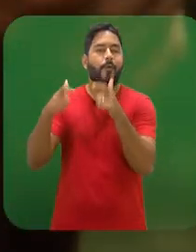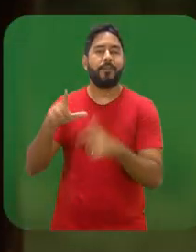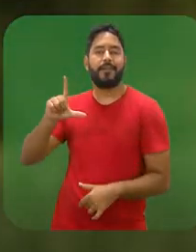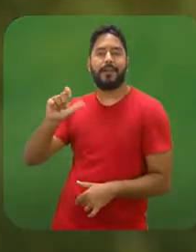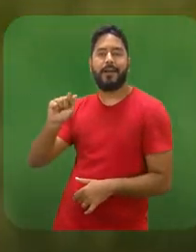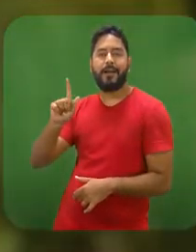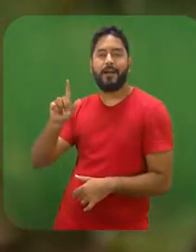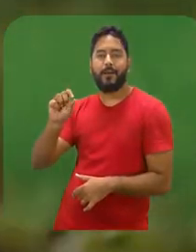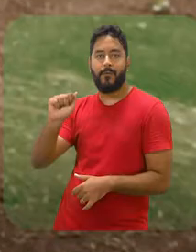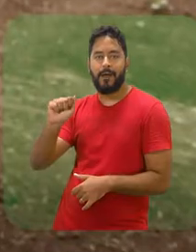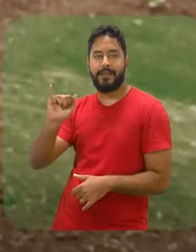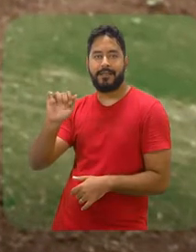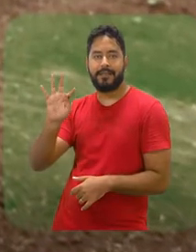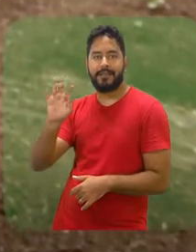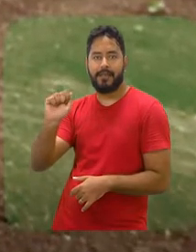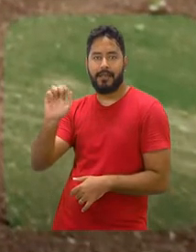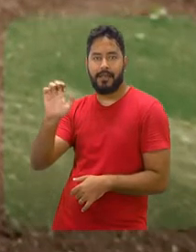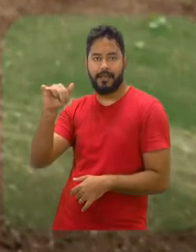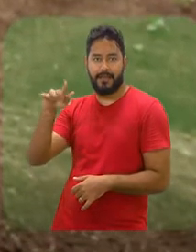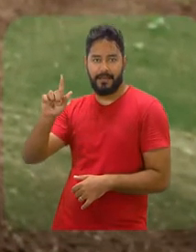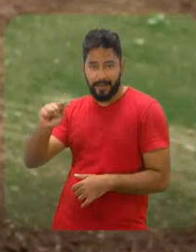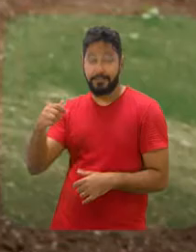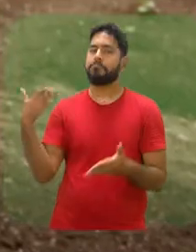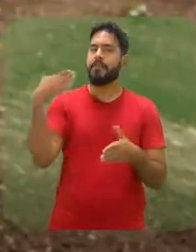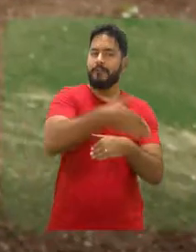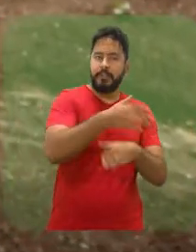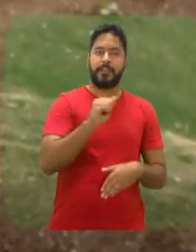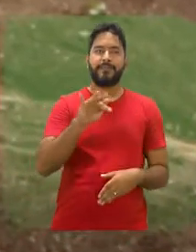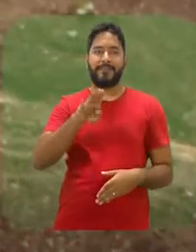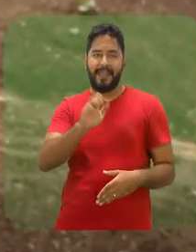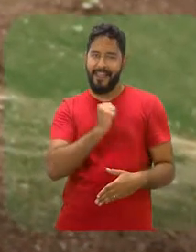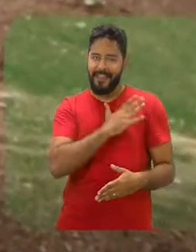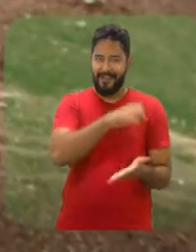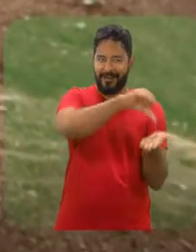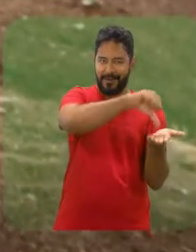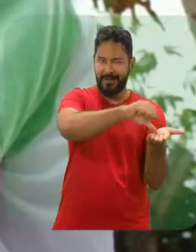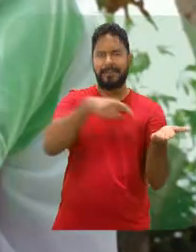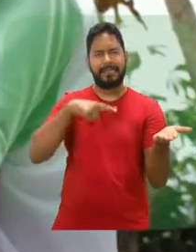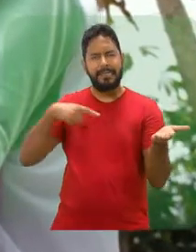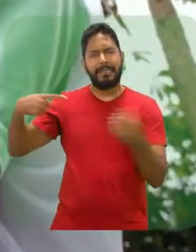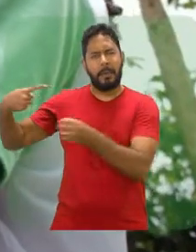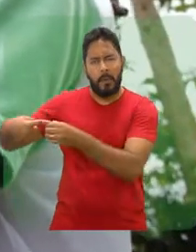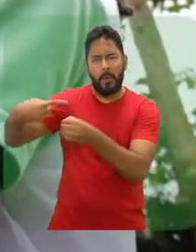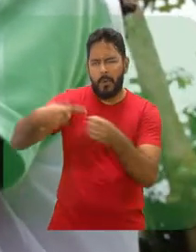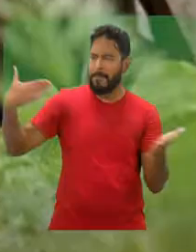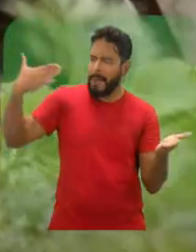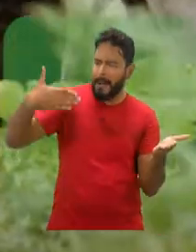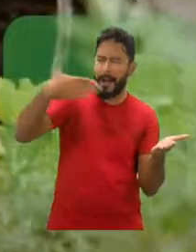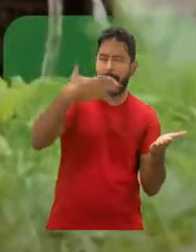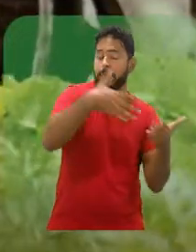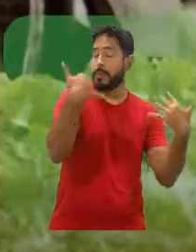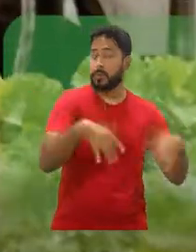Eu moro em Lagoa de Itaenga e para vir para cá, para o campus, eu passo pelo Trevo de Feira Nova, Glória do Goitá e chego aqui em Vitória. Nasci